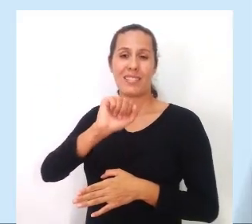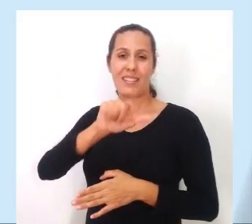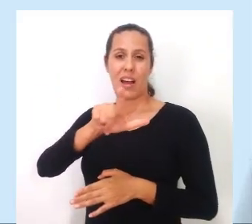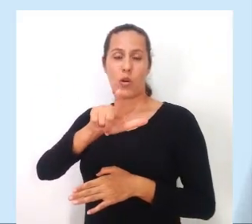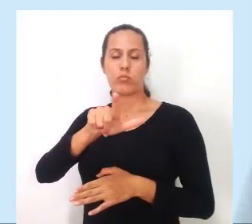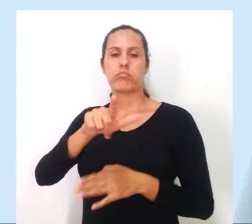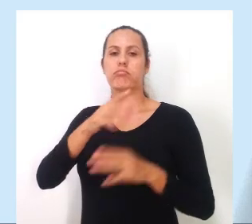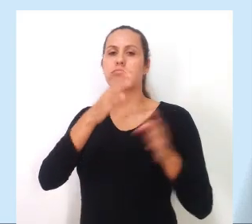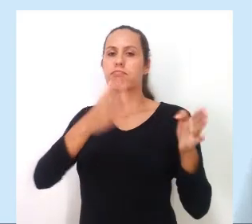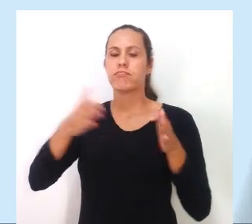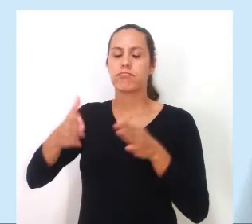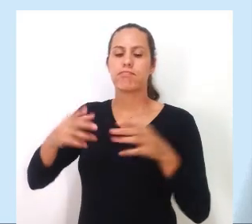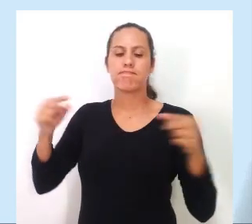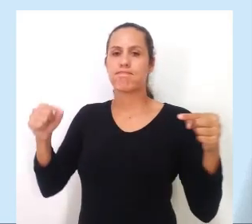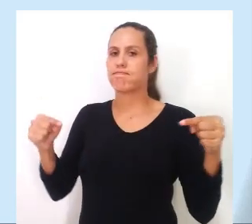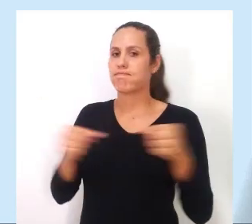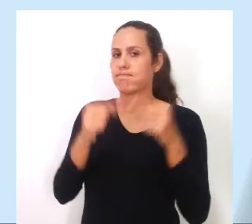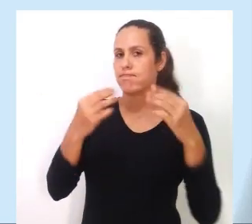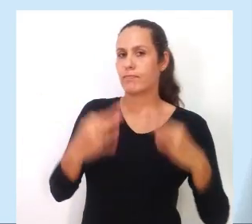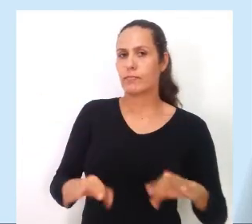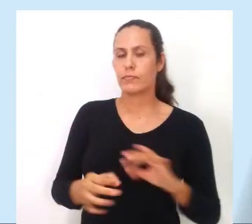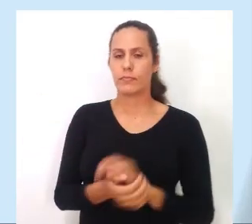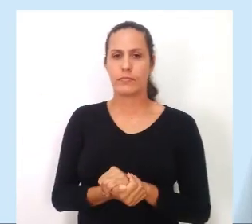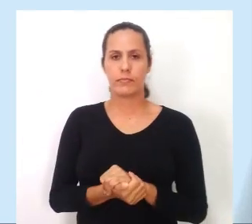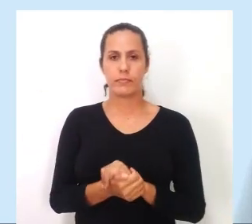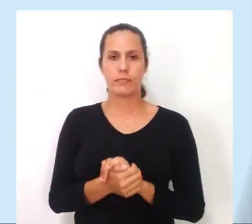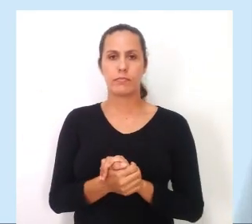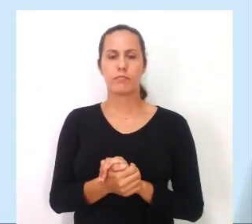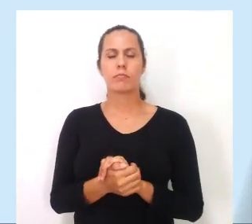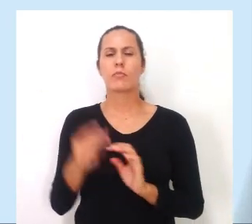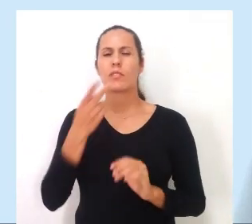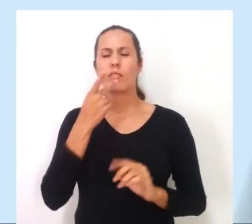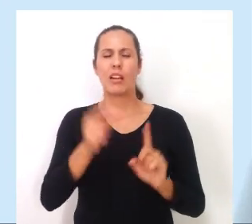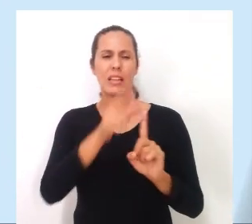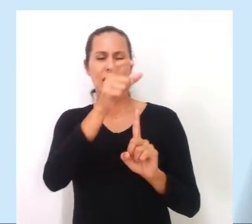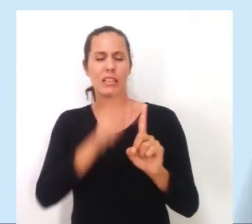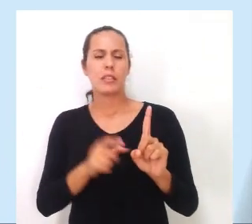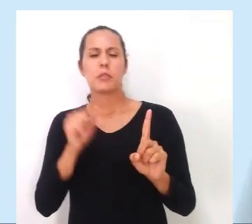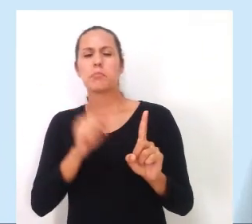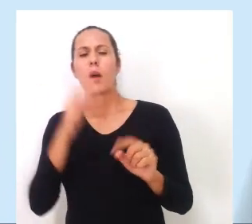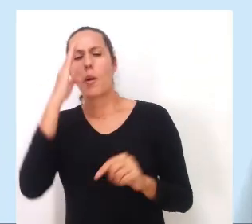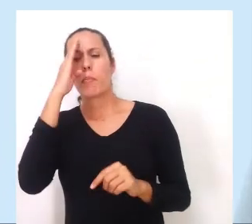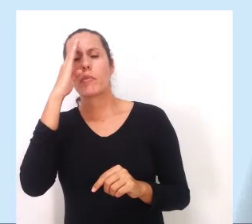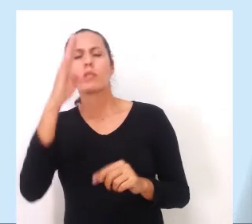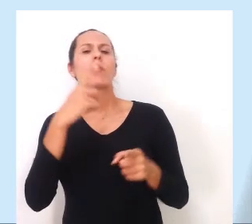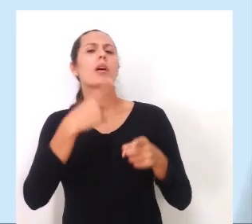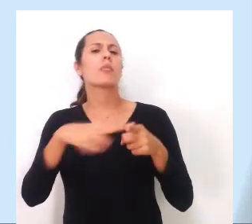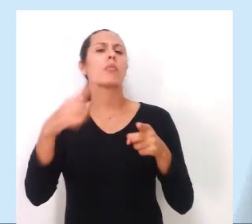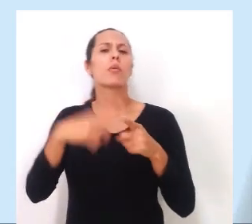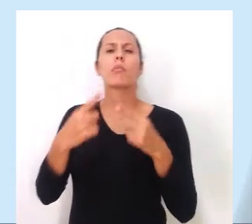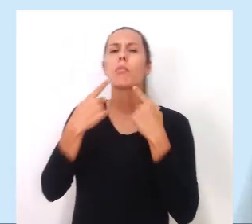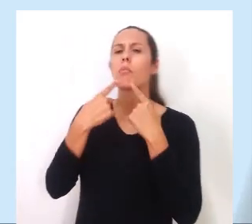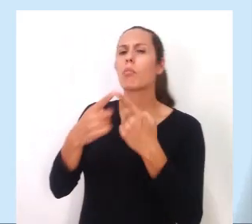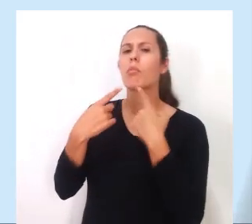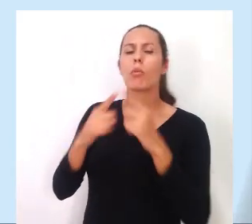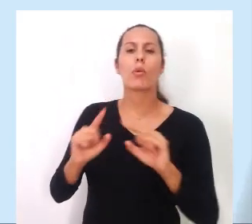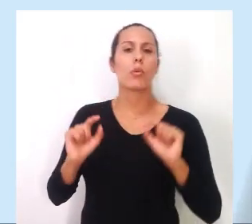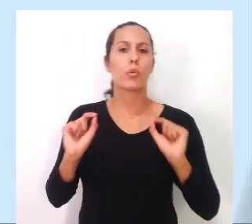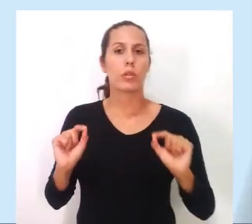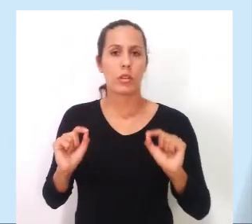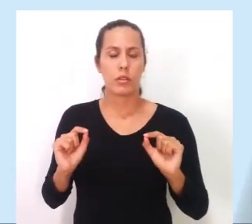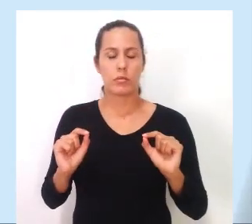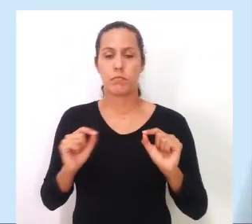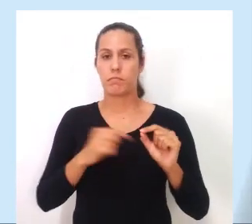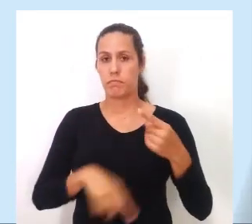se falando da gravidez na adolescência, eu quero falar para vocês quais são as principais queixas que são